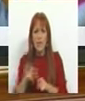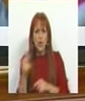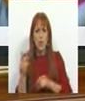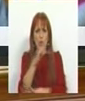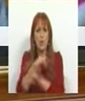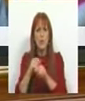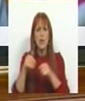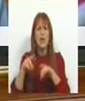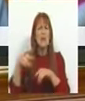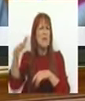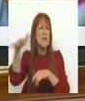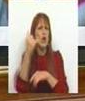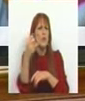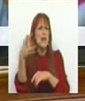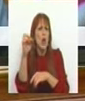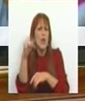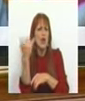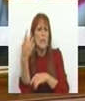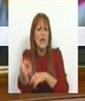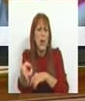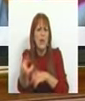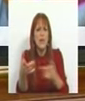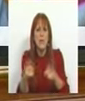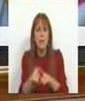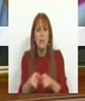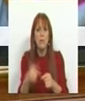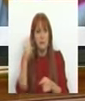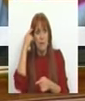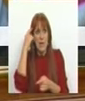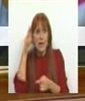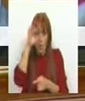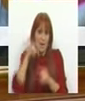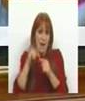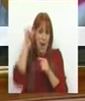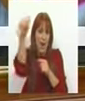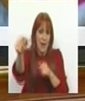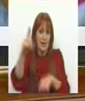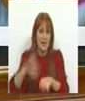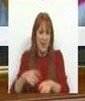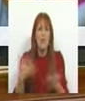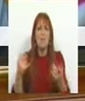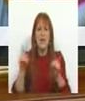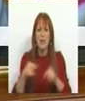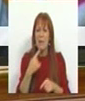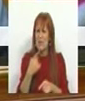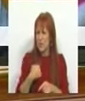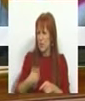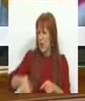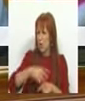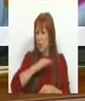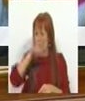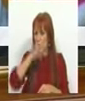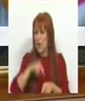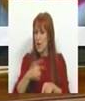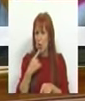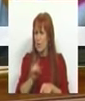União Europeia lá para 2018, 2019, a contar que o Governo chegue a esse período. Mas também nos deu a entender, Sr. Ministro, e é